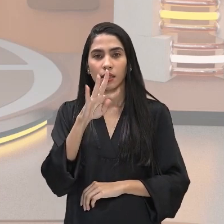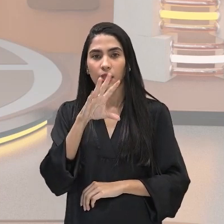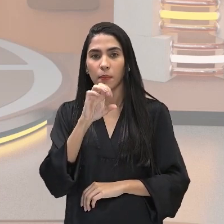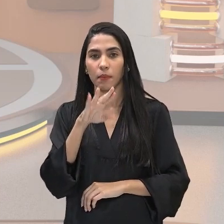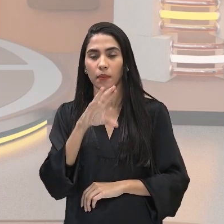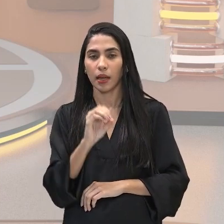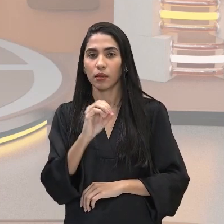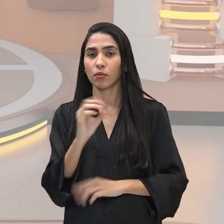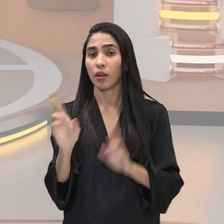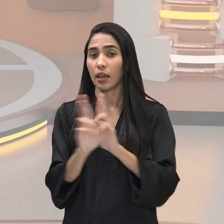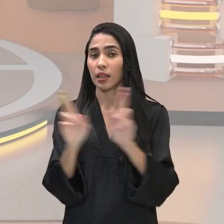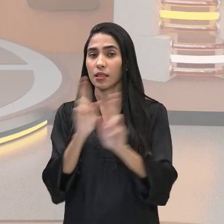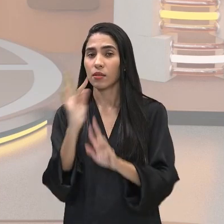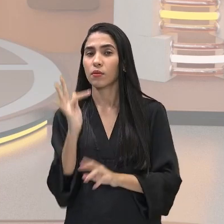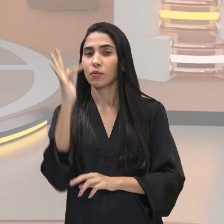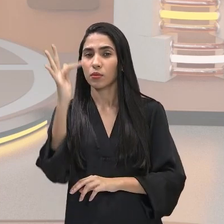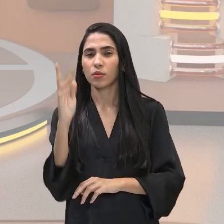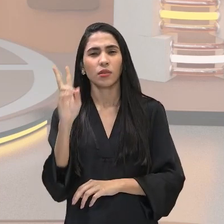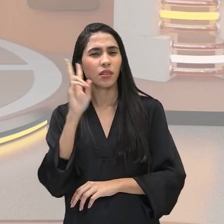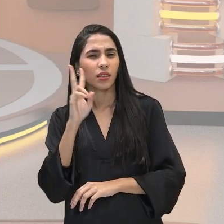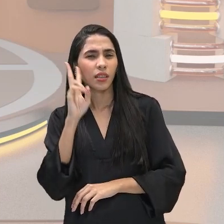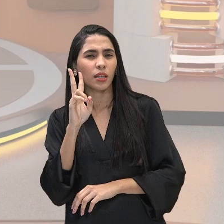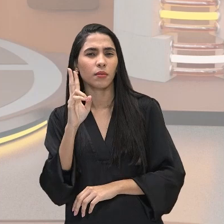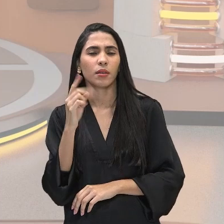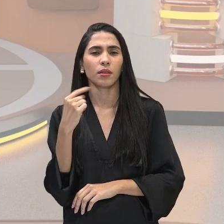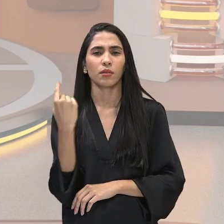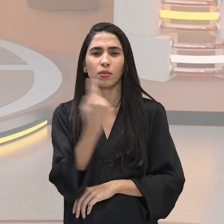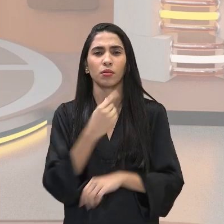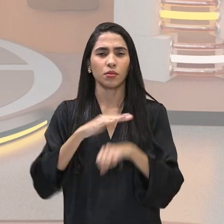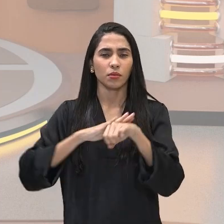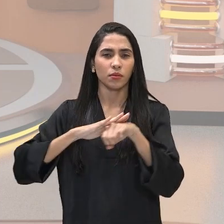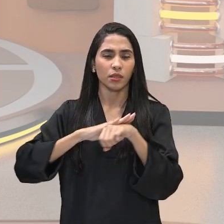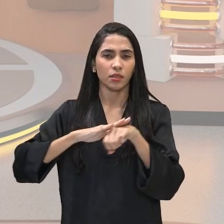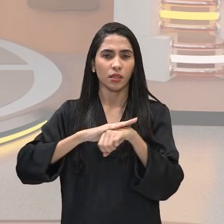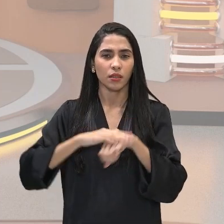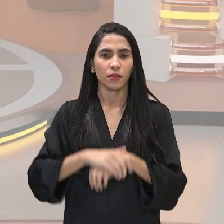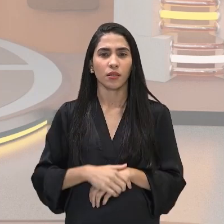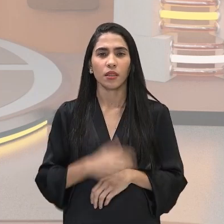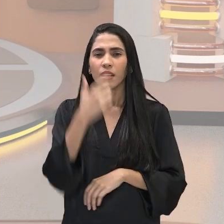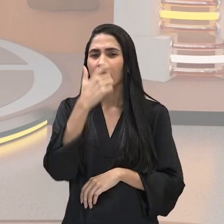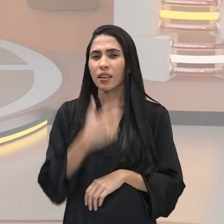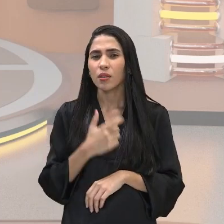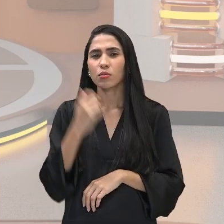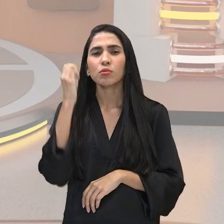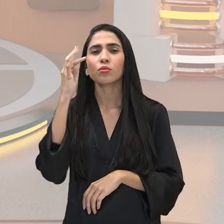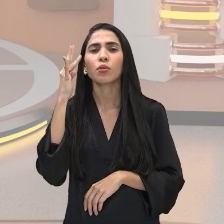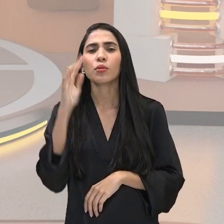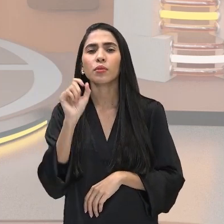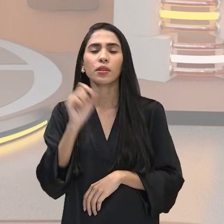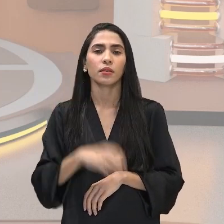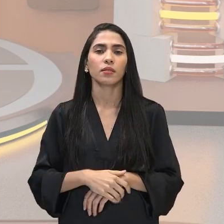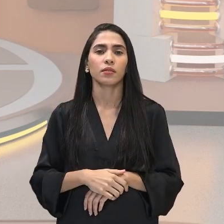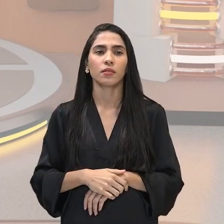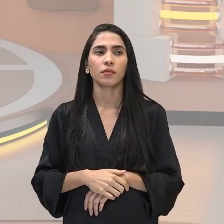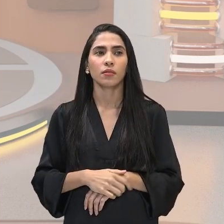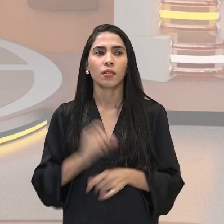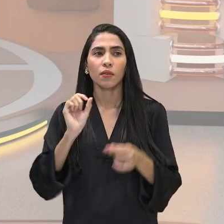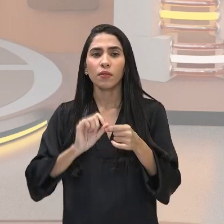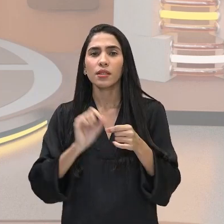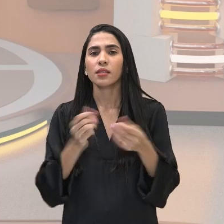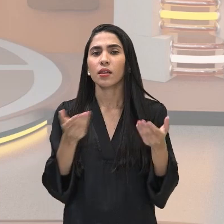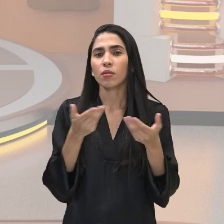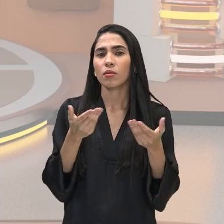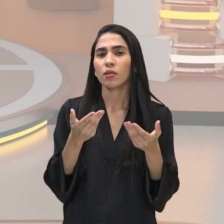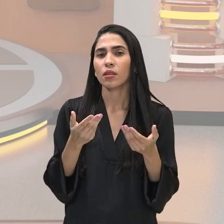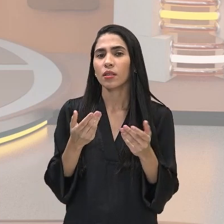garantido. Lembra aquela ideia que a gente conversava? E o que eu sonho? Né? O que eu vou fazer agora? O que é